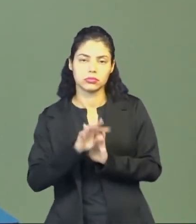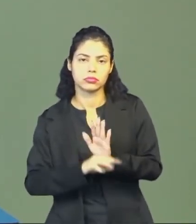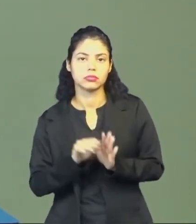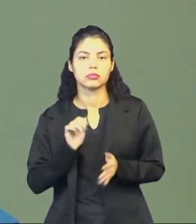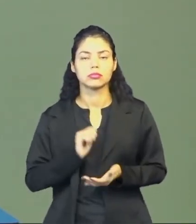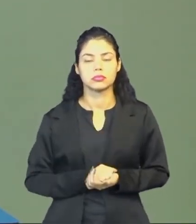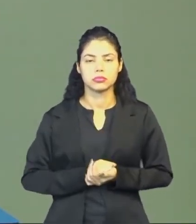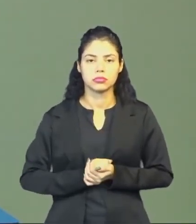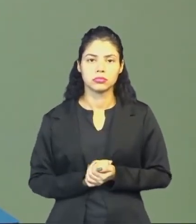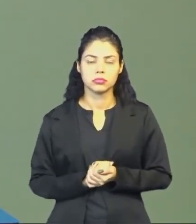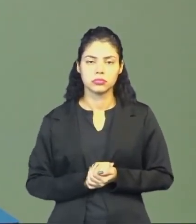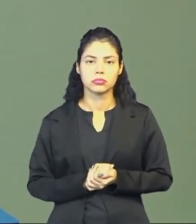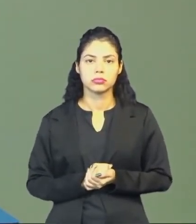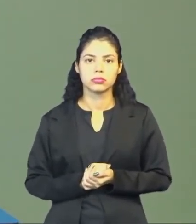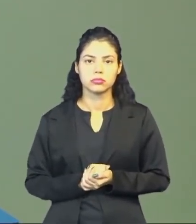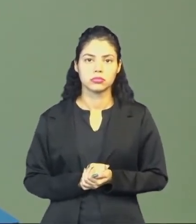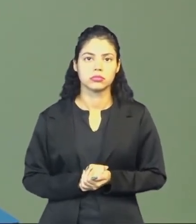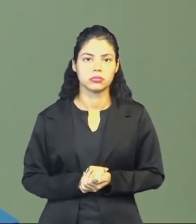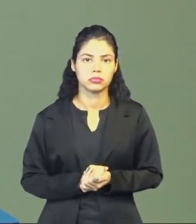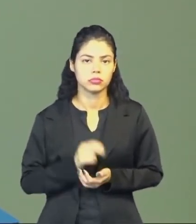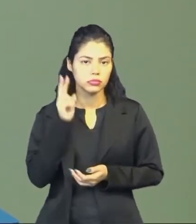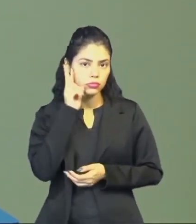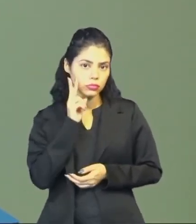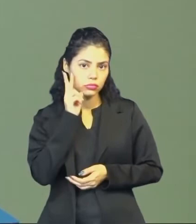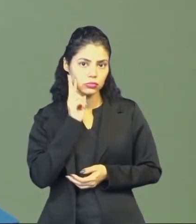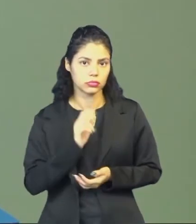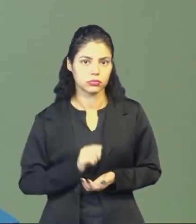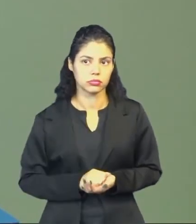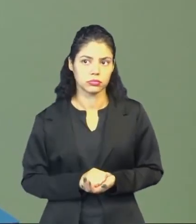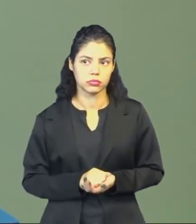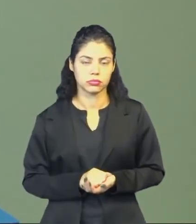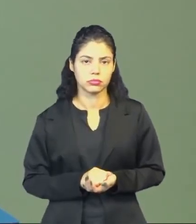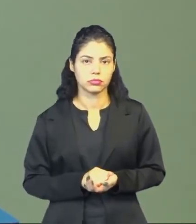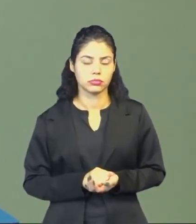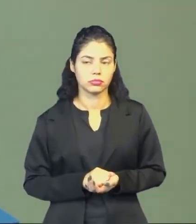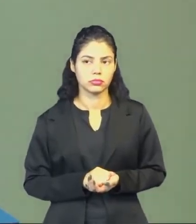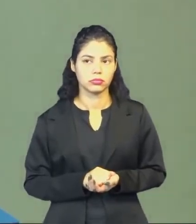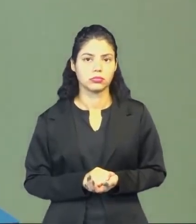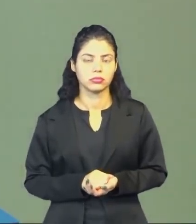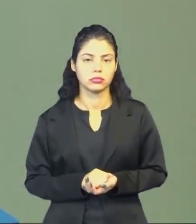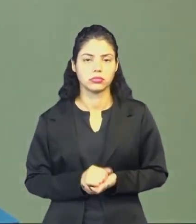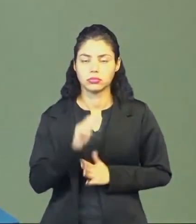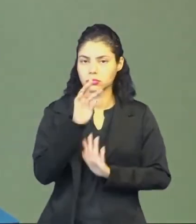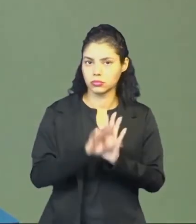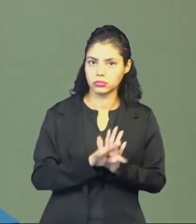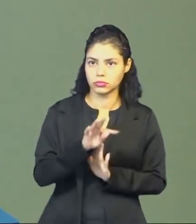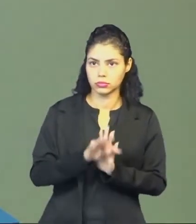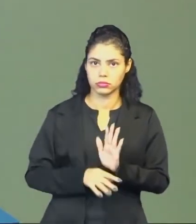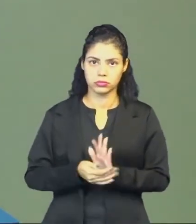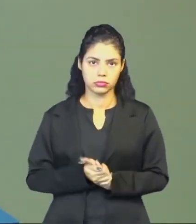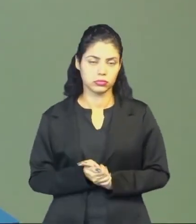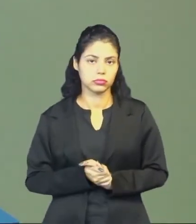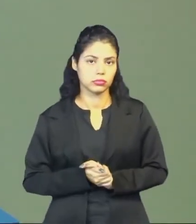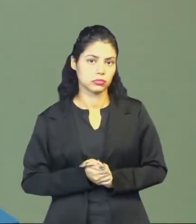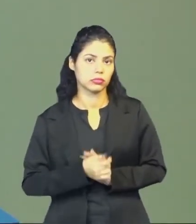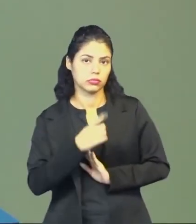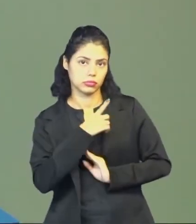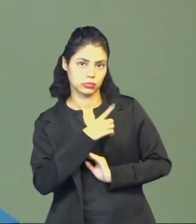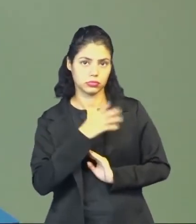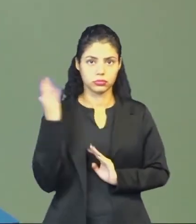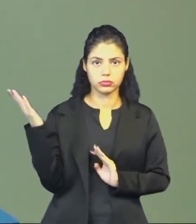Aí, é claro, se eu for, só lembrando um pouquinho aqui, deixa eu voltar, ó. Textos narrativos, só existe esse